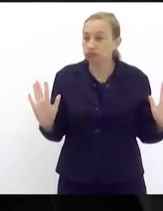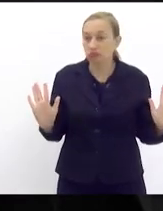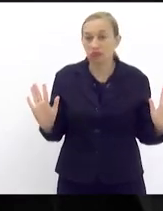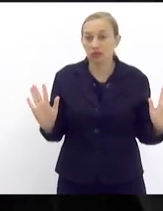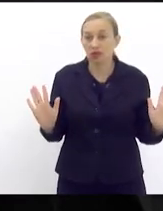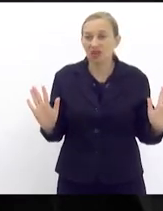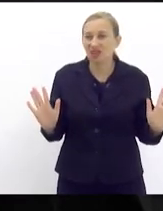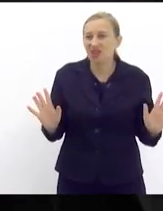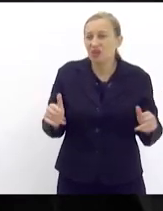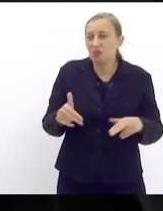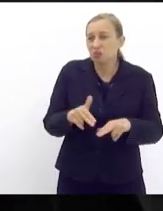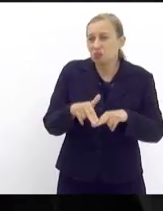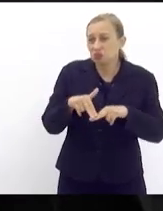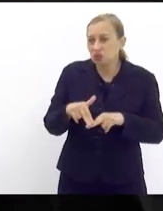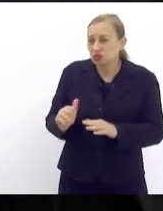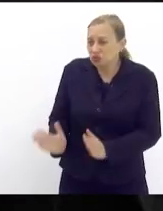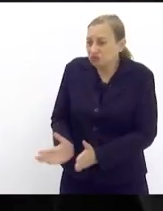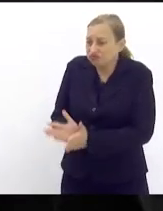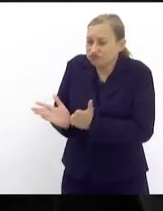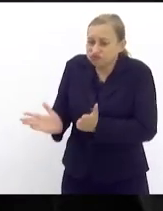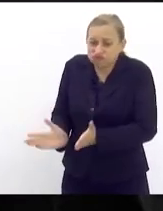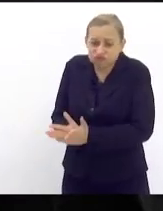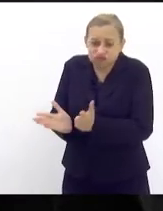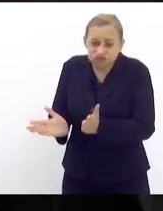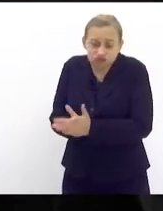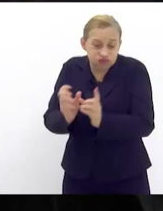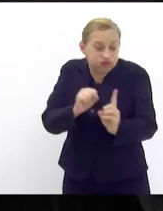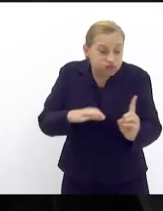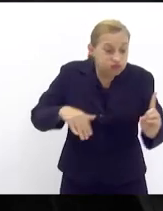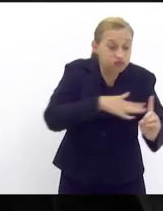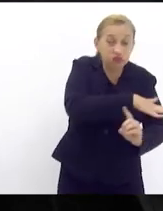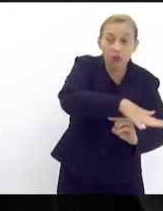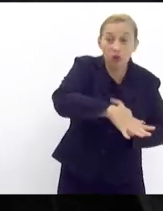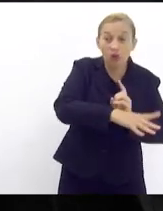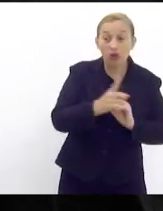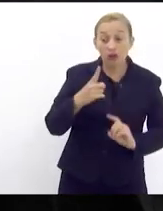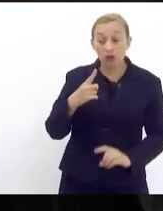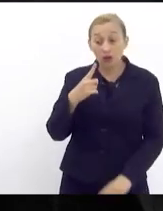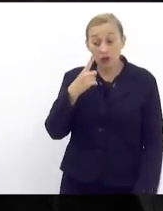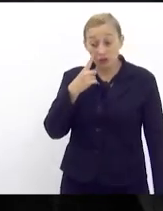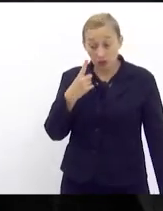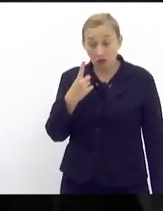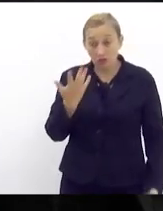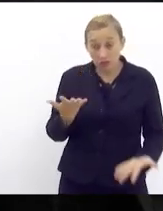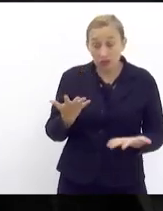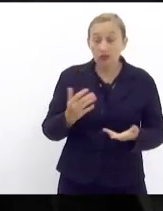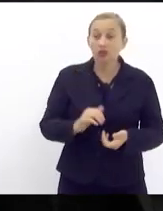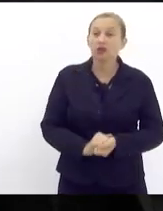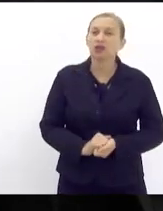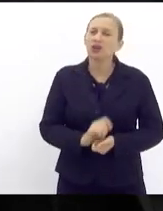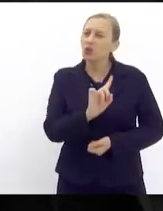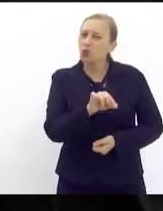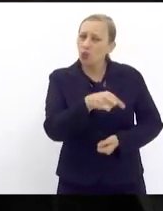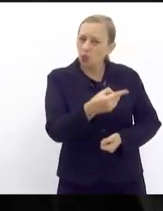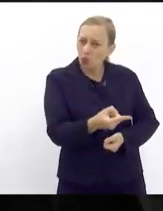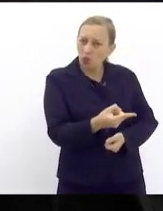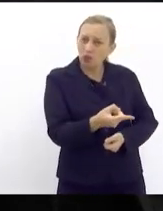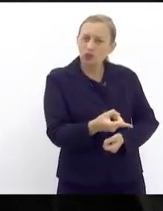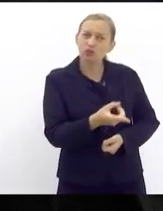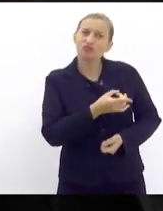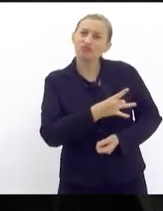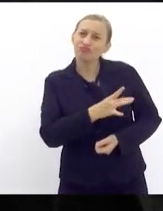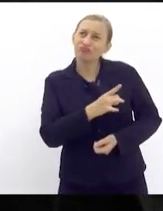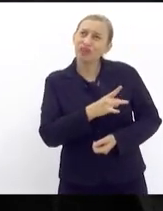da miséria social que nós passamos outras vezes o